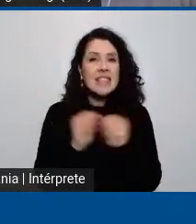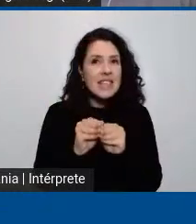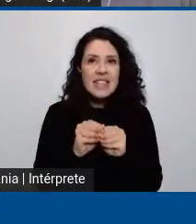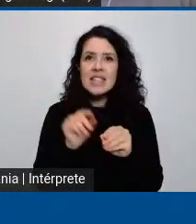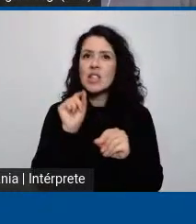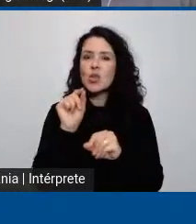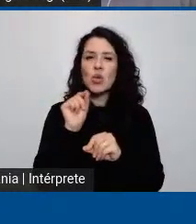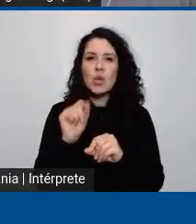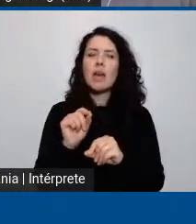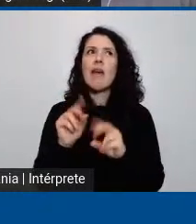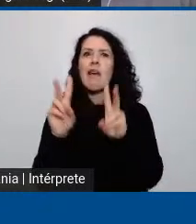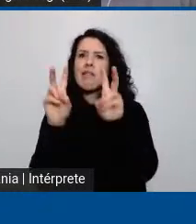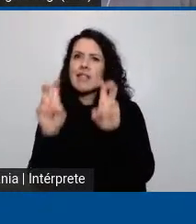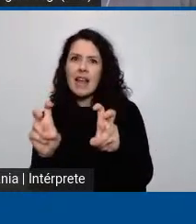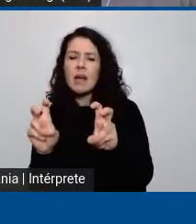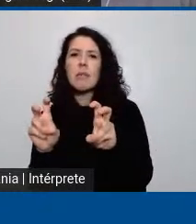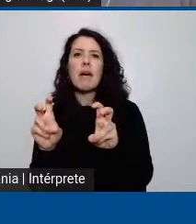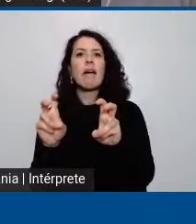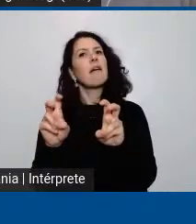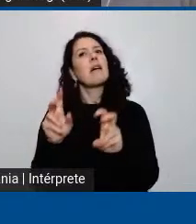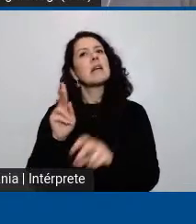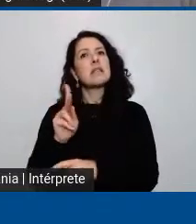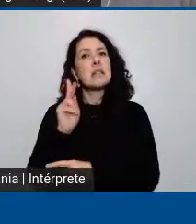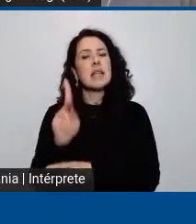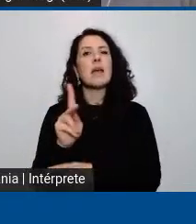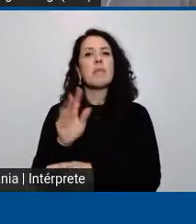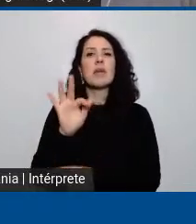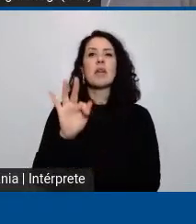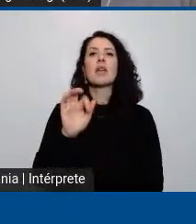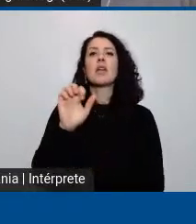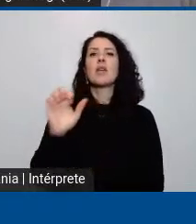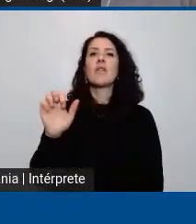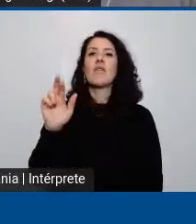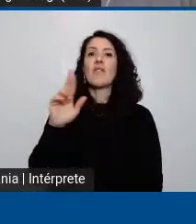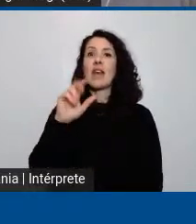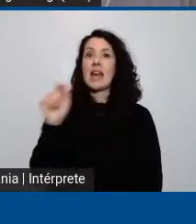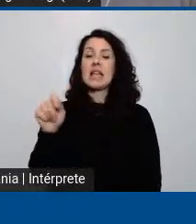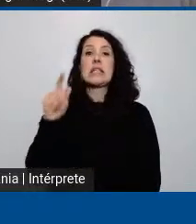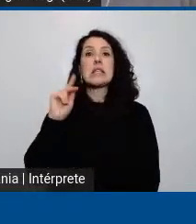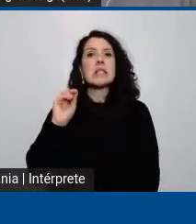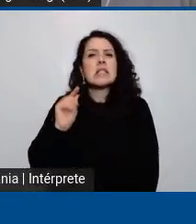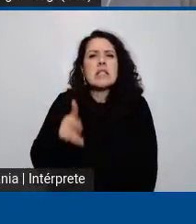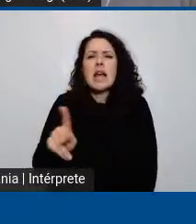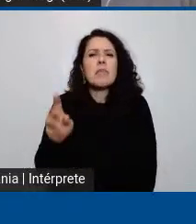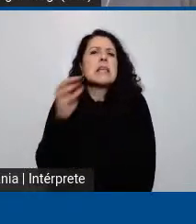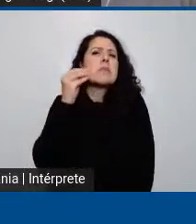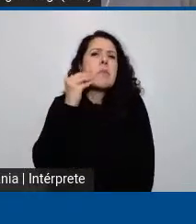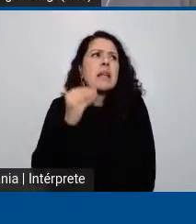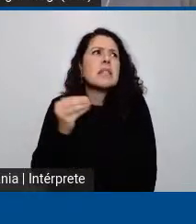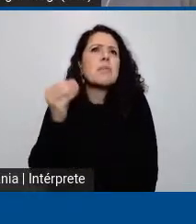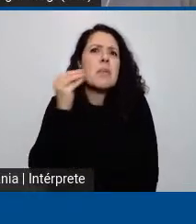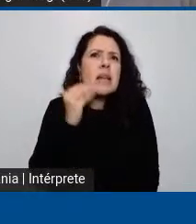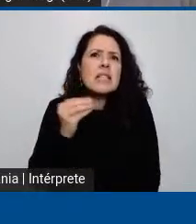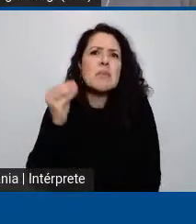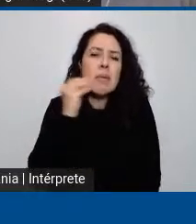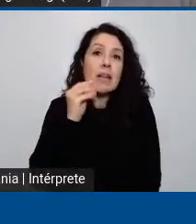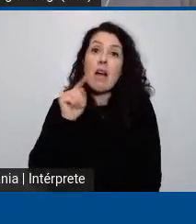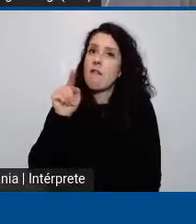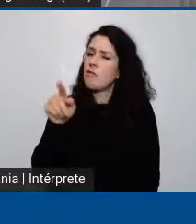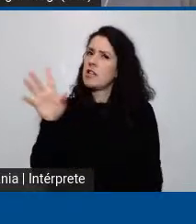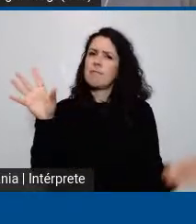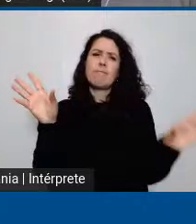dessa questão constante, contínua do Ferrez da experimentação. Então, eu acho que você fez um fecho ótimo